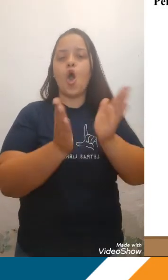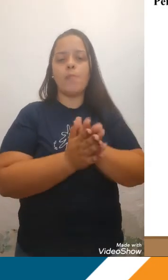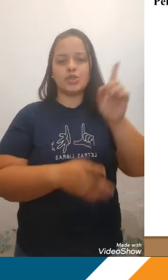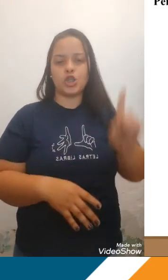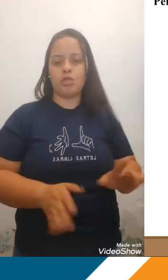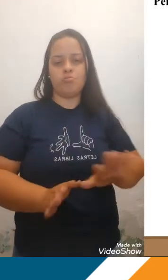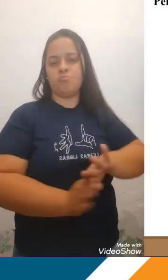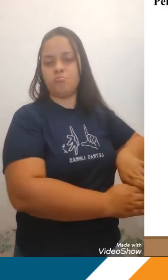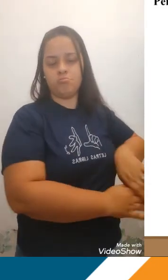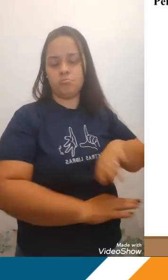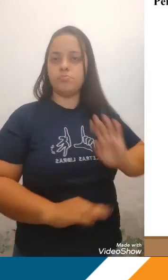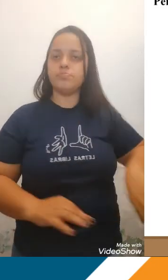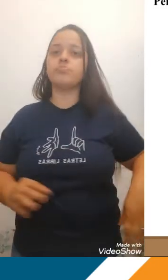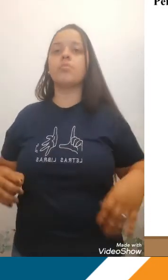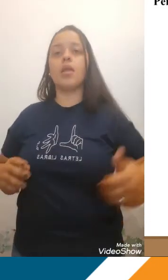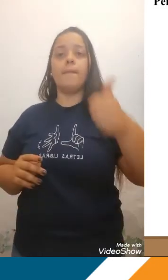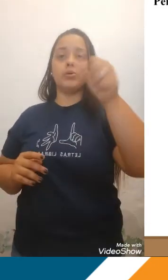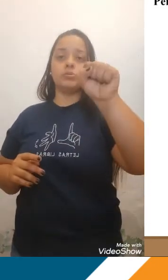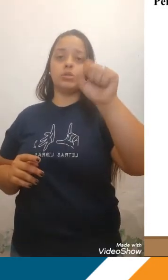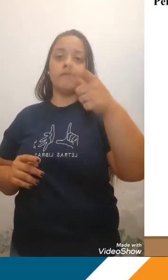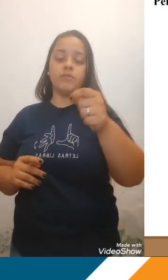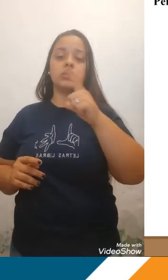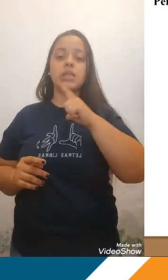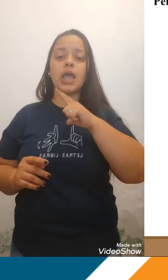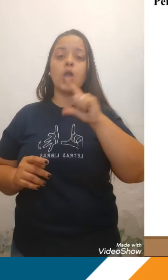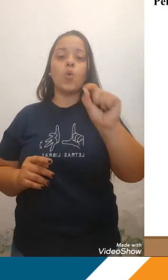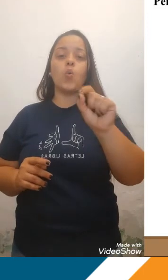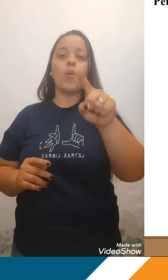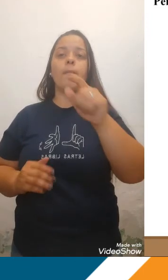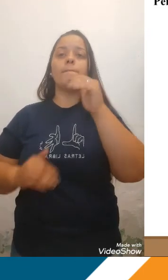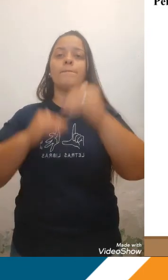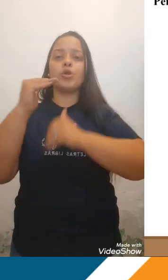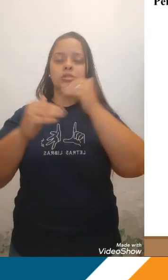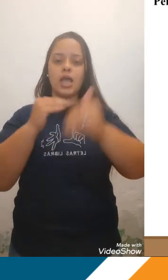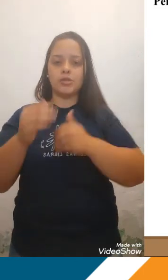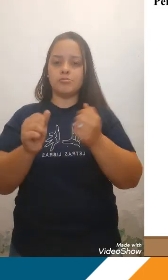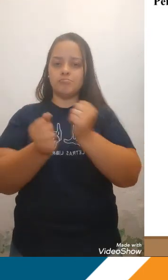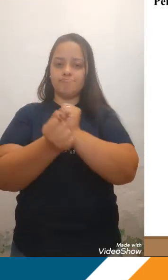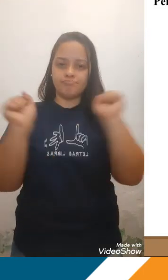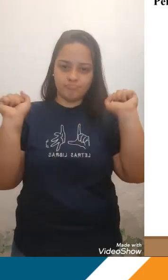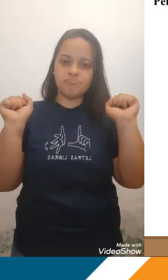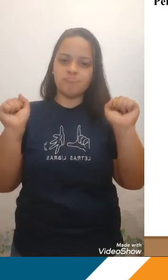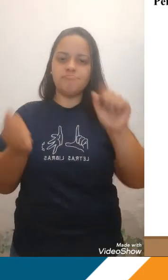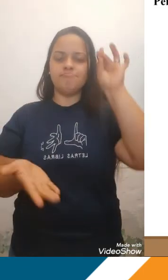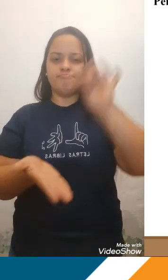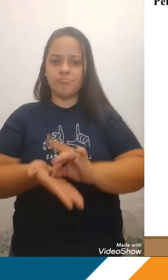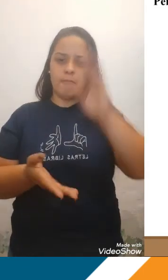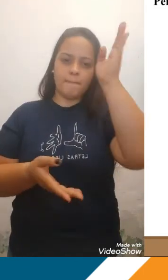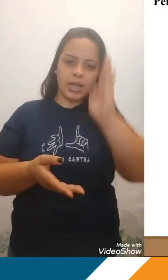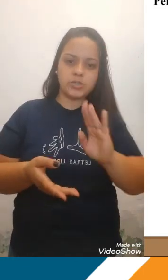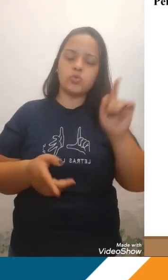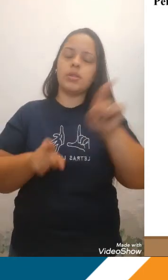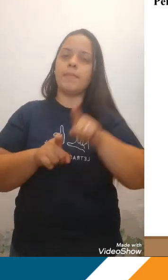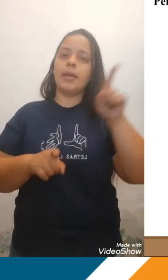Em 1820, temos o fator que contribuiu para acelerar o processo de ruptura definitiva de Brasil